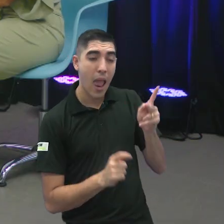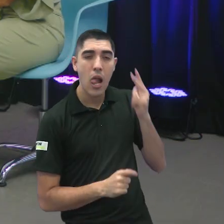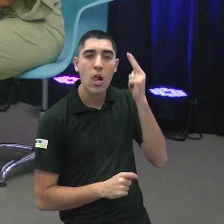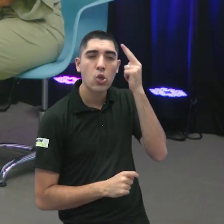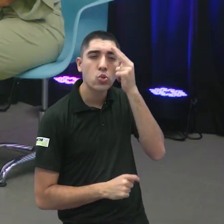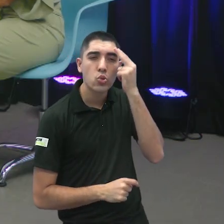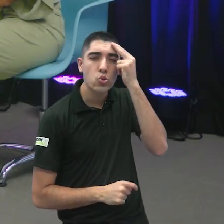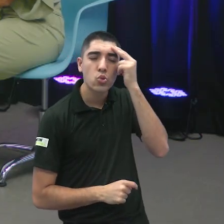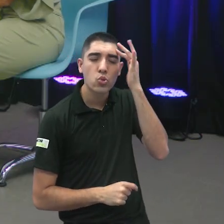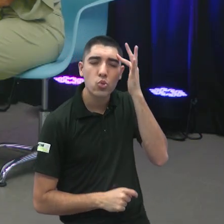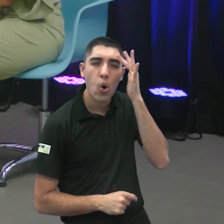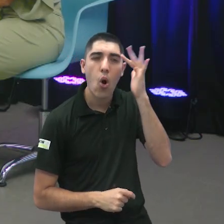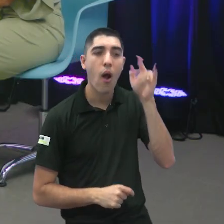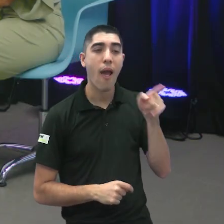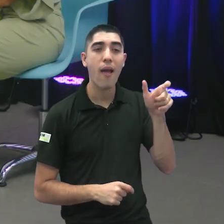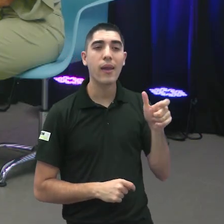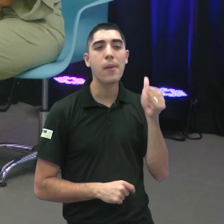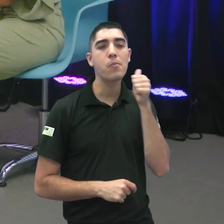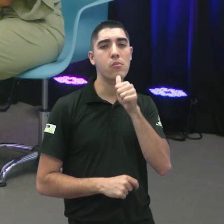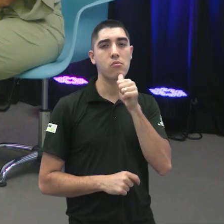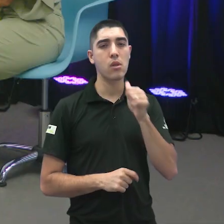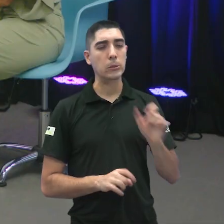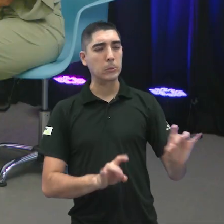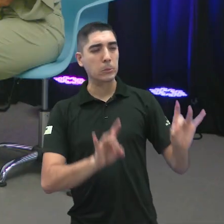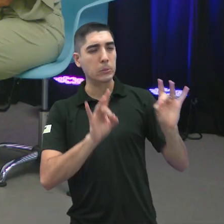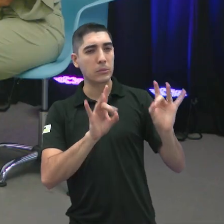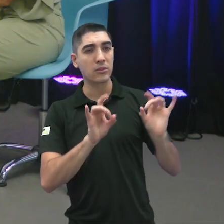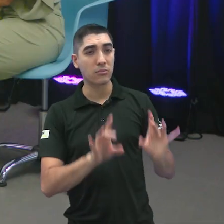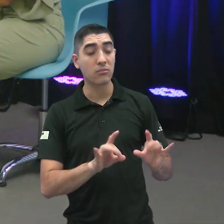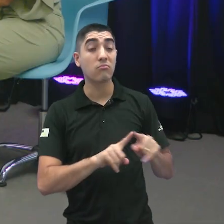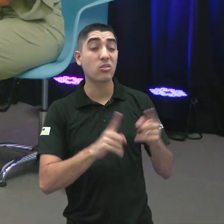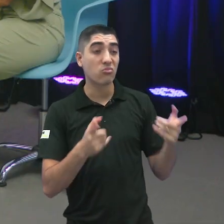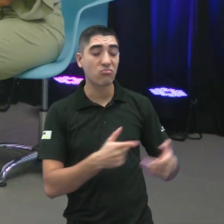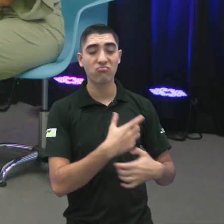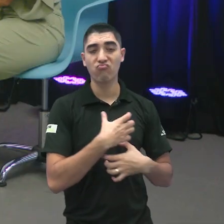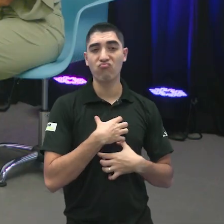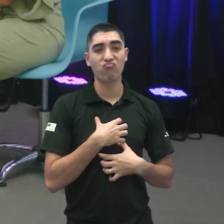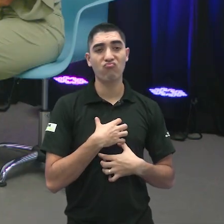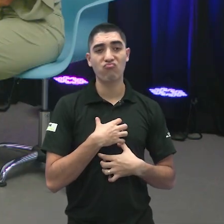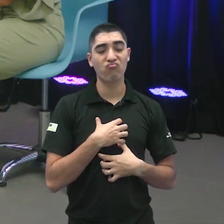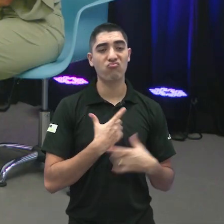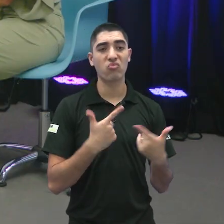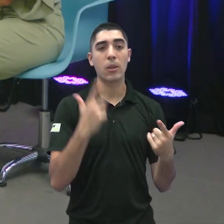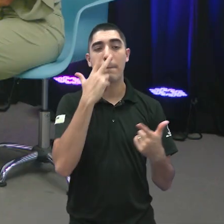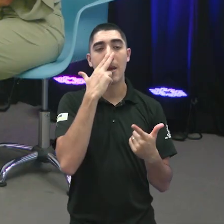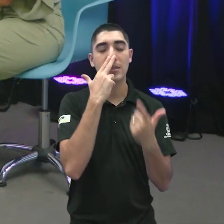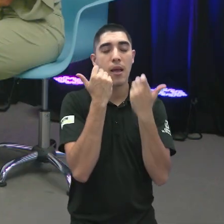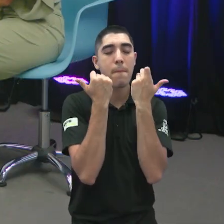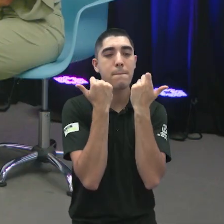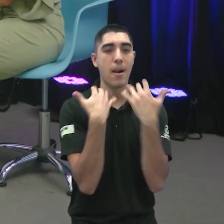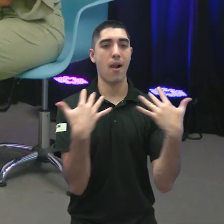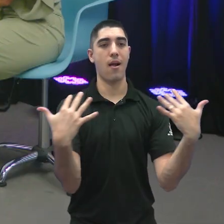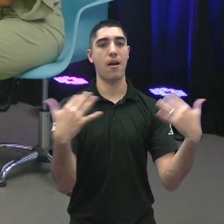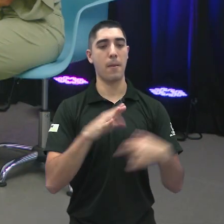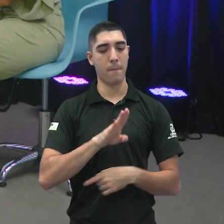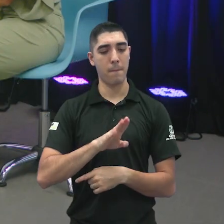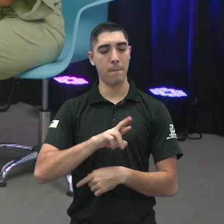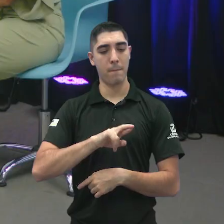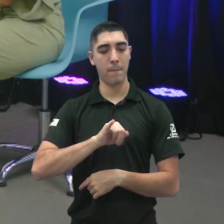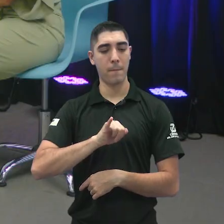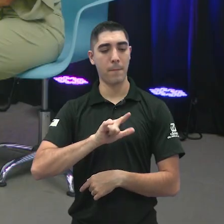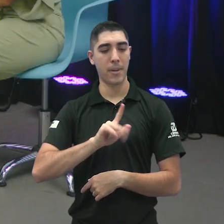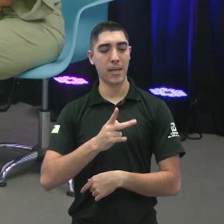que o sonho dela era ser uma mulher que brilhasse. E hoje ela não tem brilho. Então, aquela história,